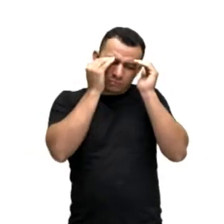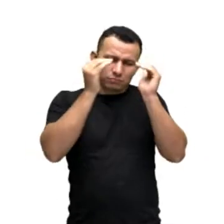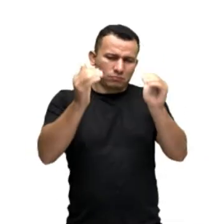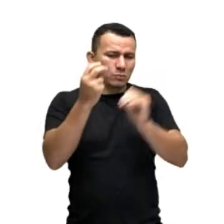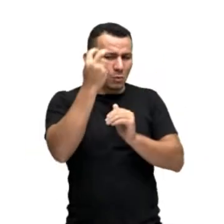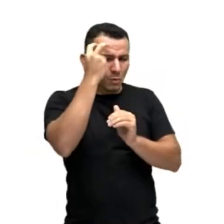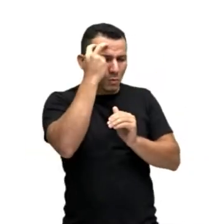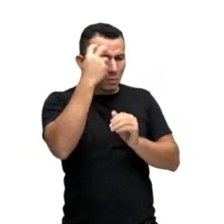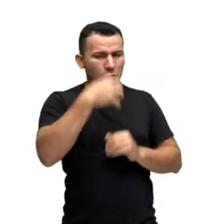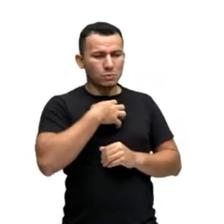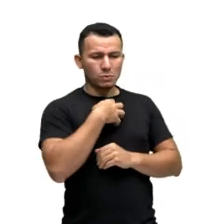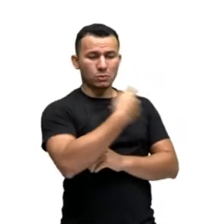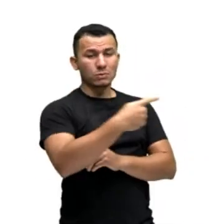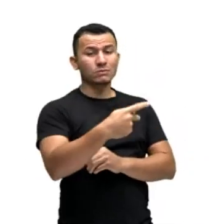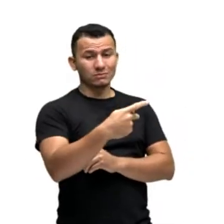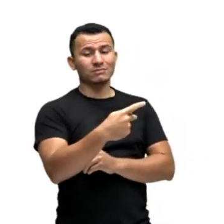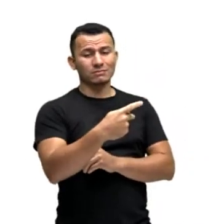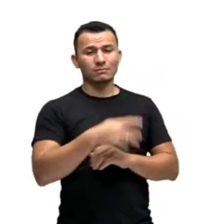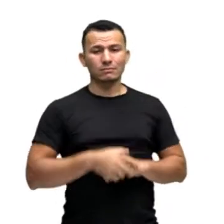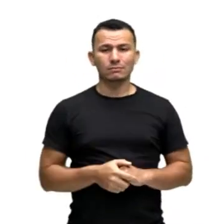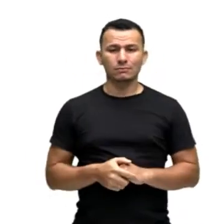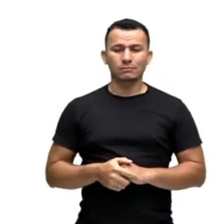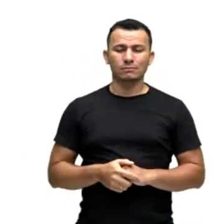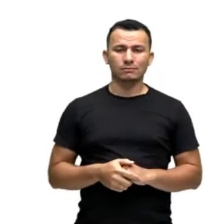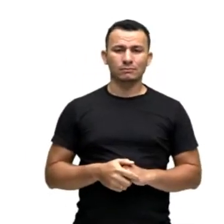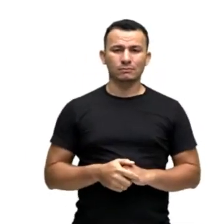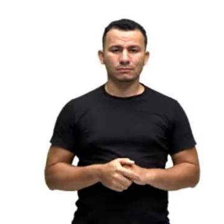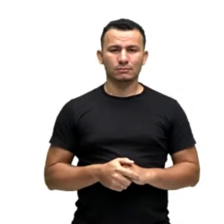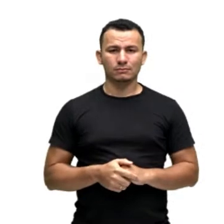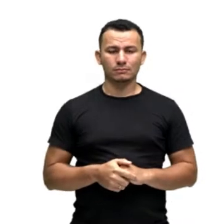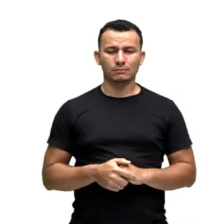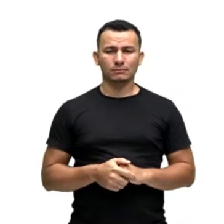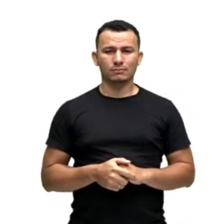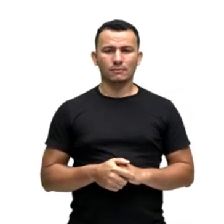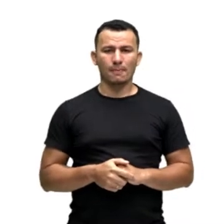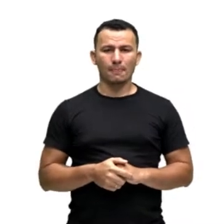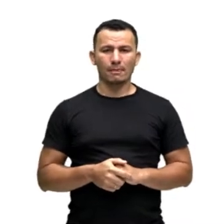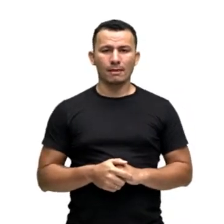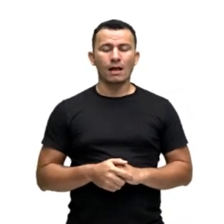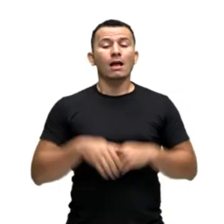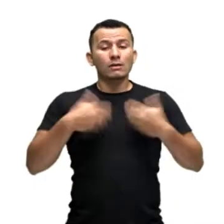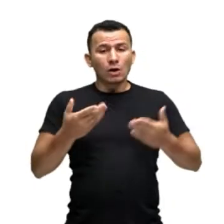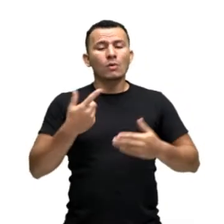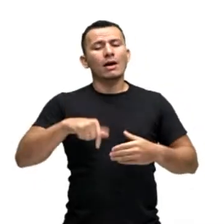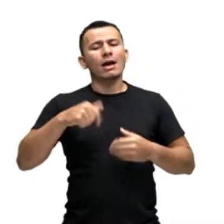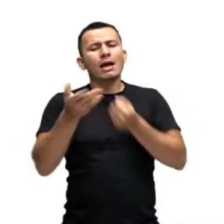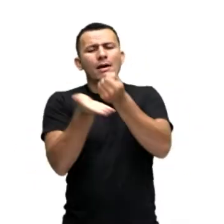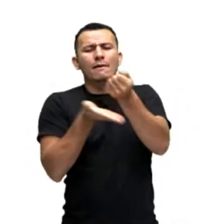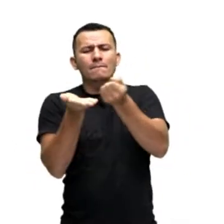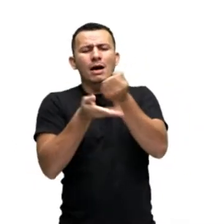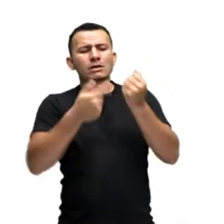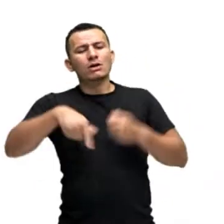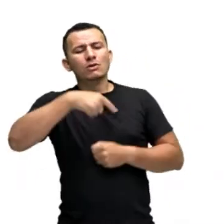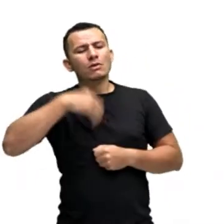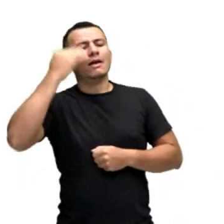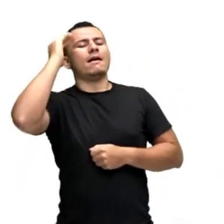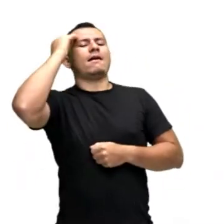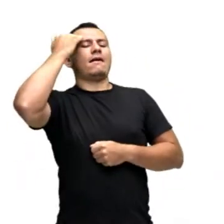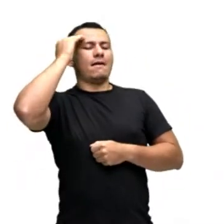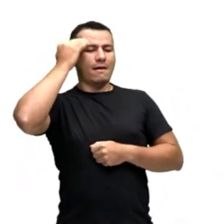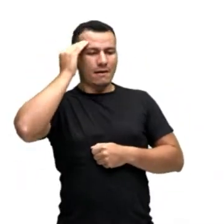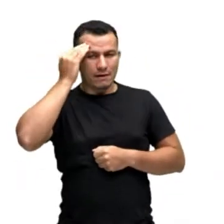que isso de certa forma já nos da base para compreender a ideia de